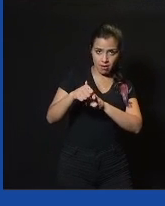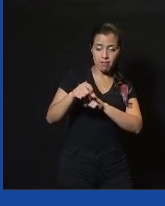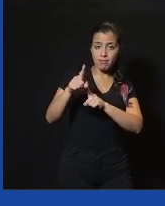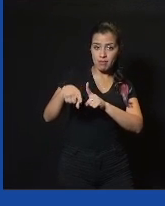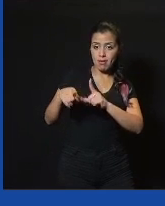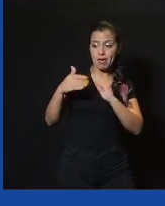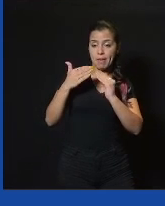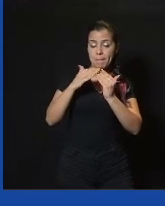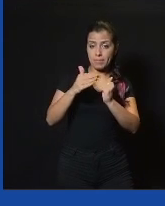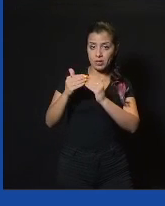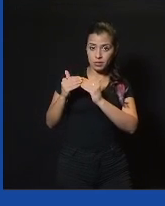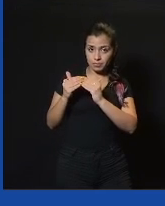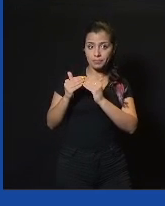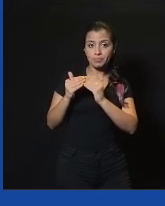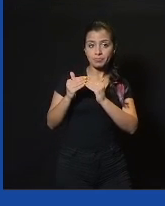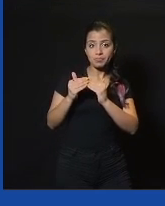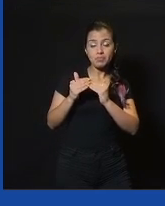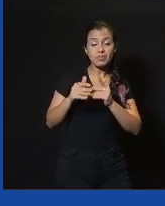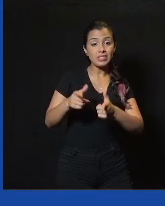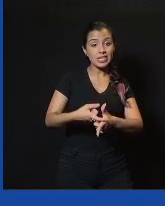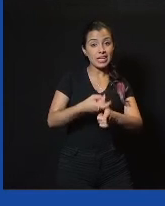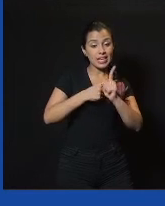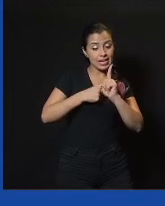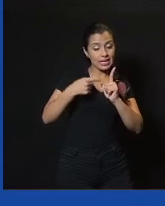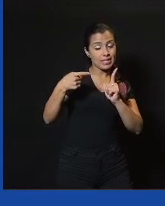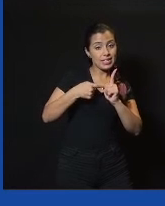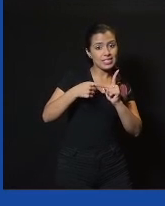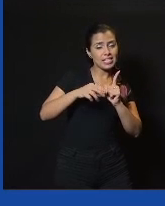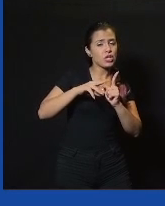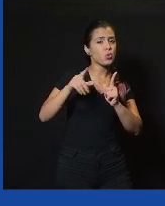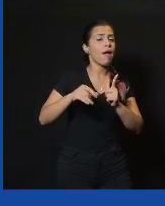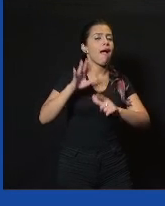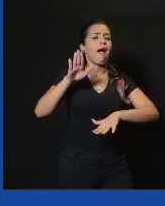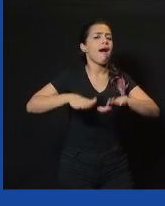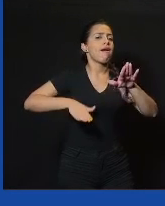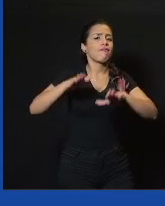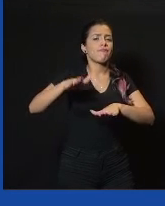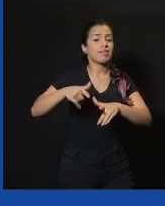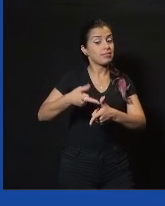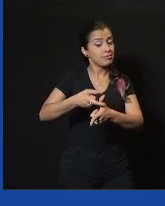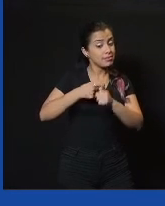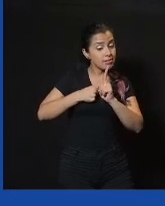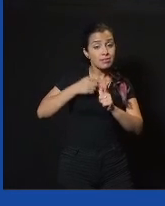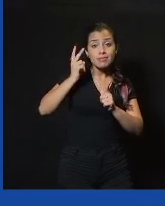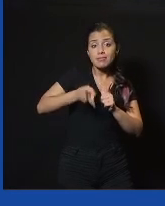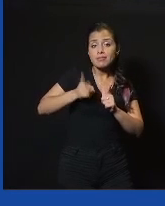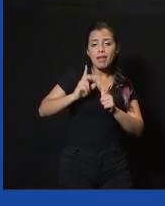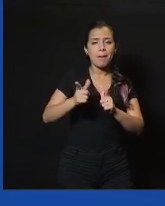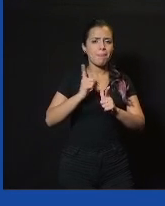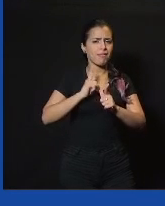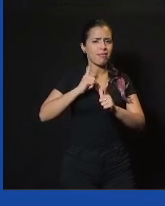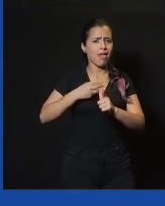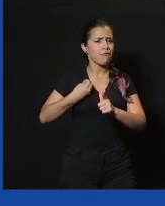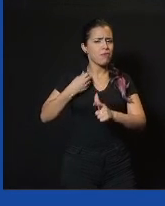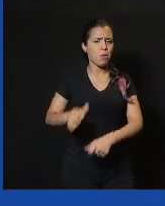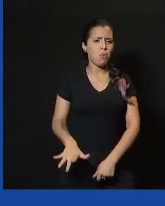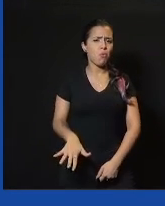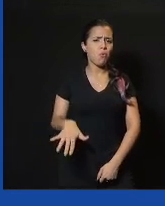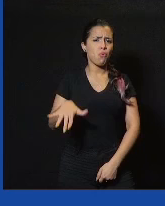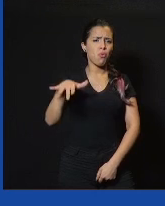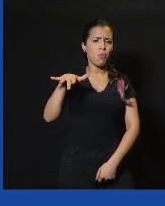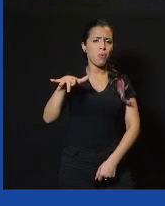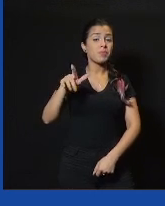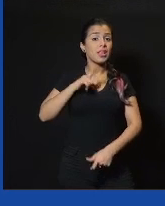onde crise não é exceção, crise é regra. Essas pessoas cresceram na crise. Do outro lado, pessoas tentando se aproveitar dessa